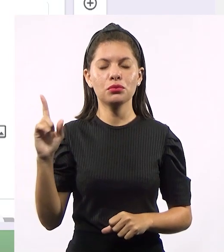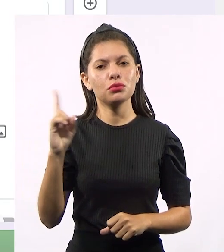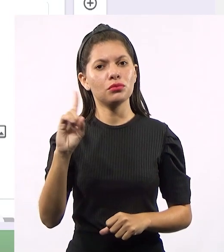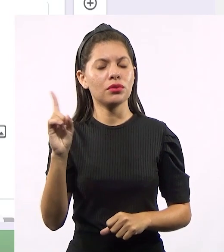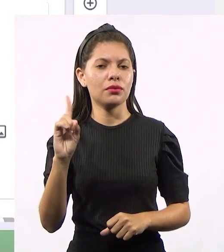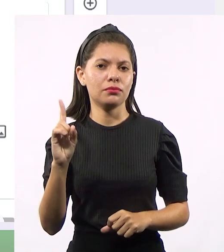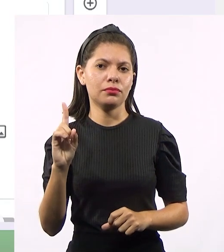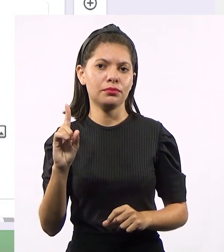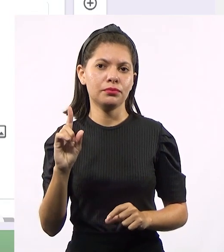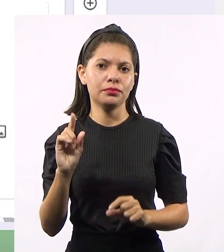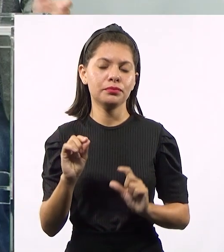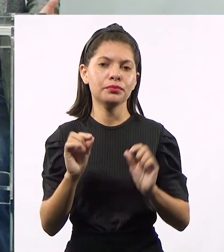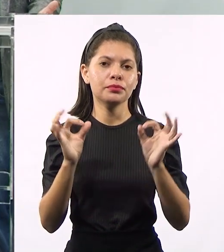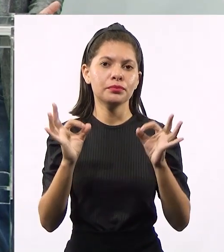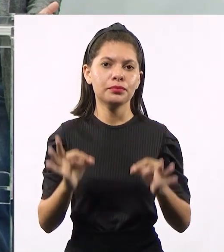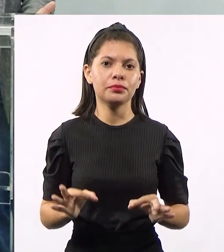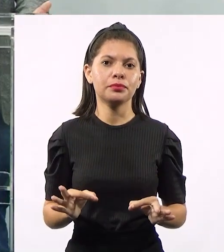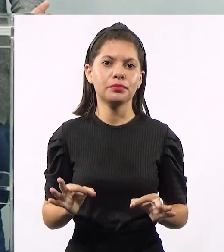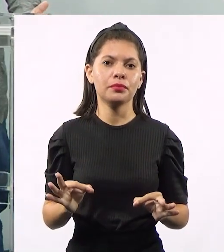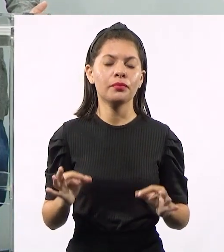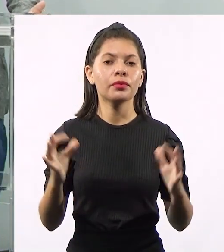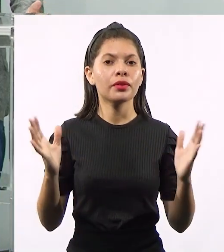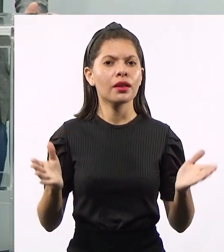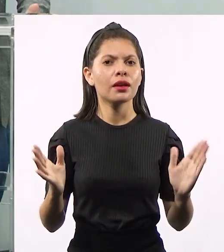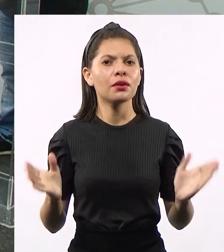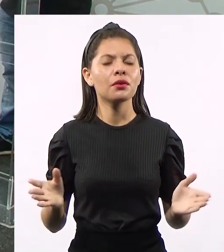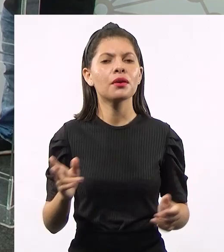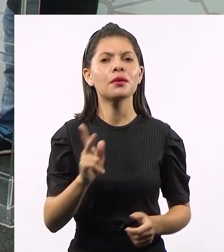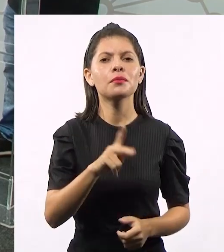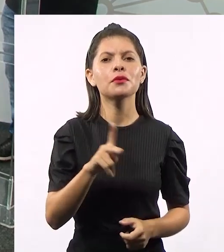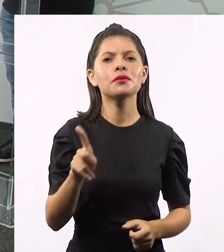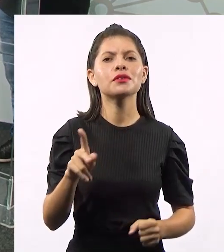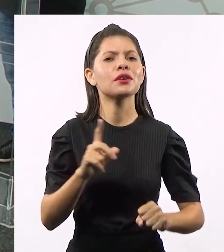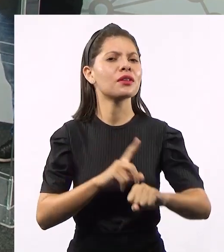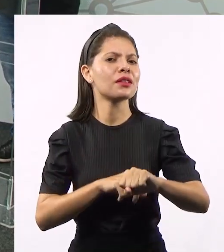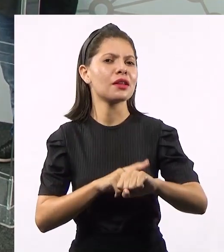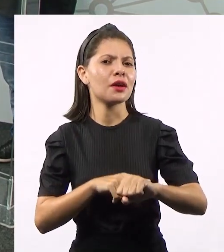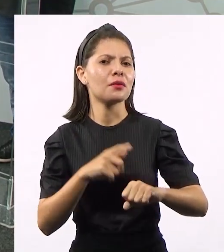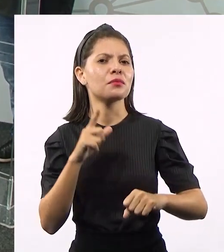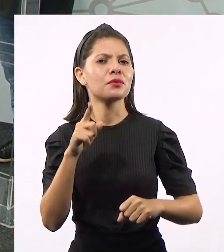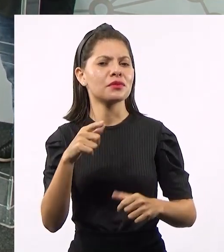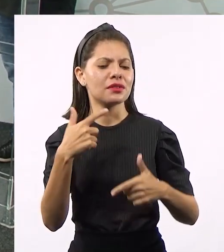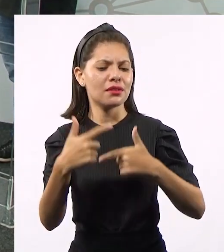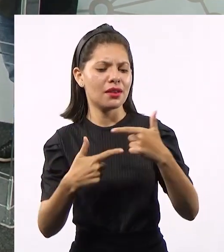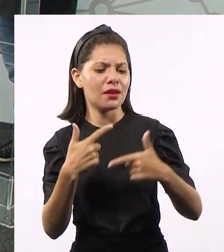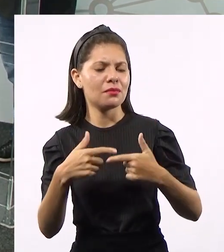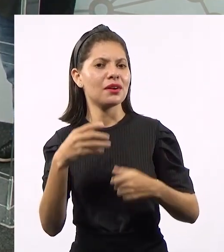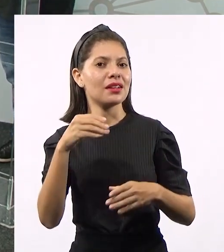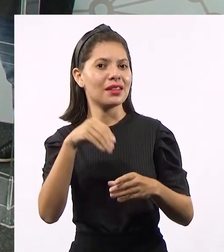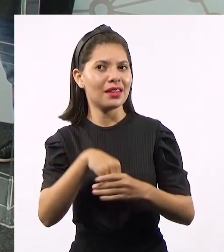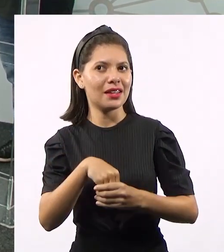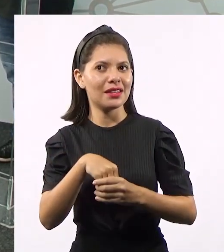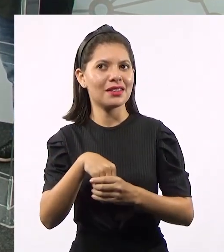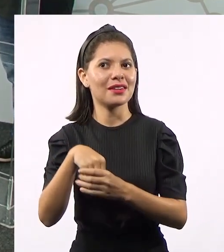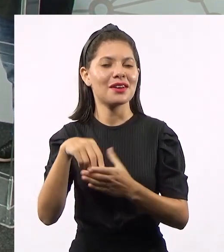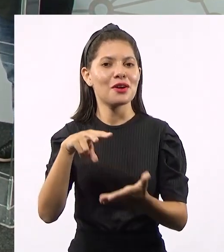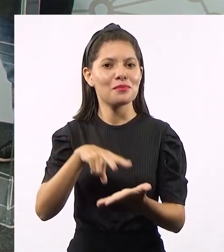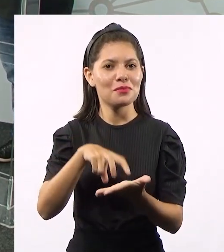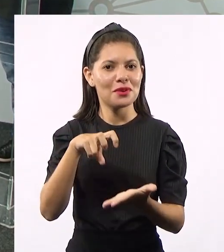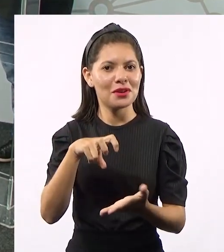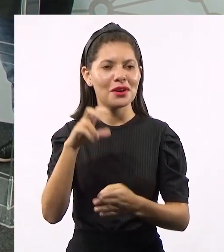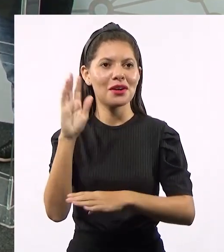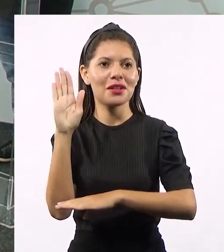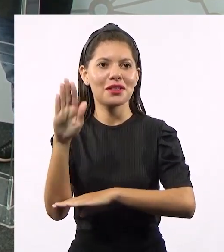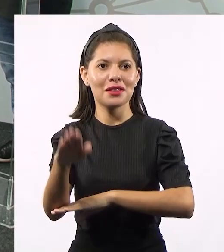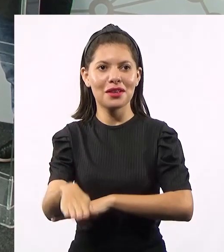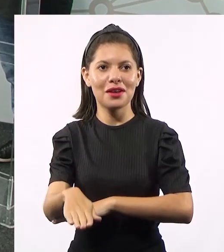certo? Agora, professor Saulo, qual período que você trabalha dentro da instituição? Manhã, tarde,